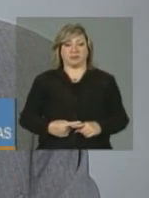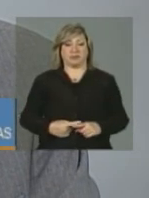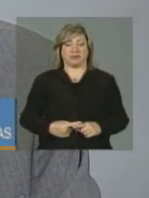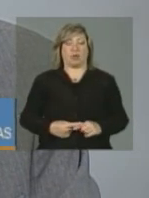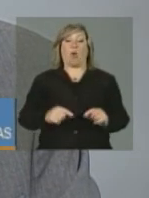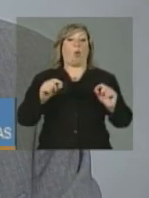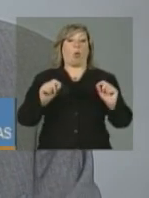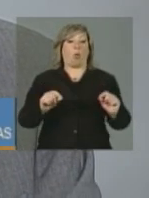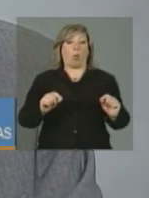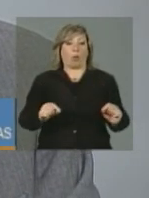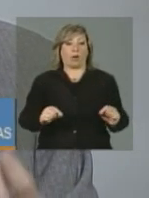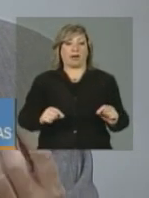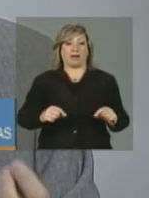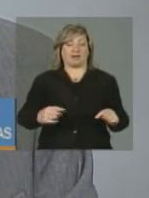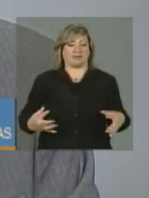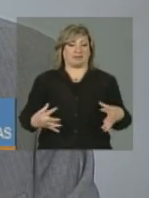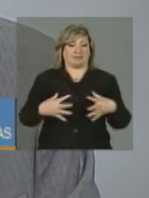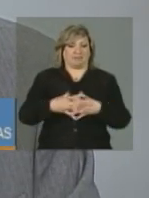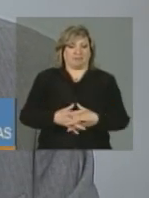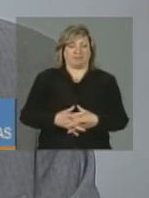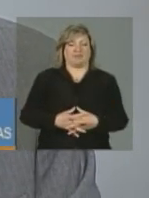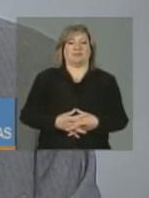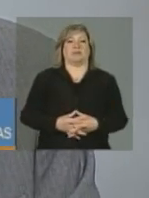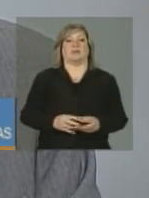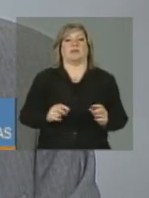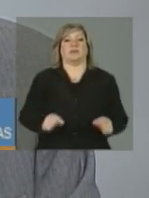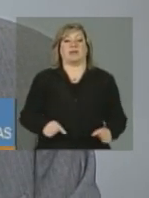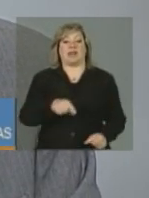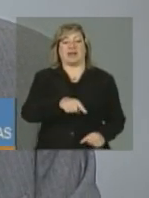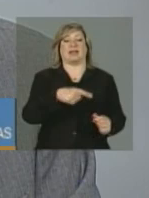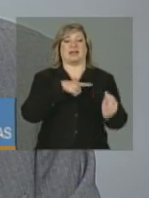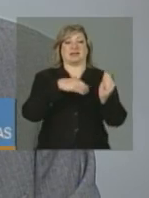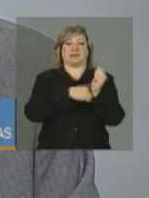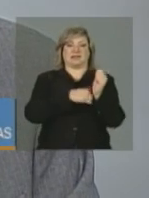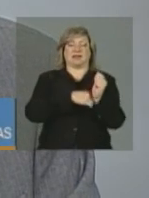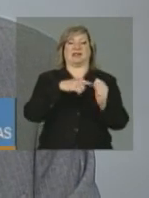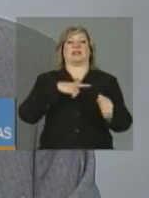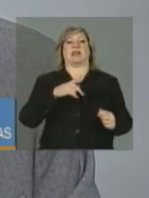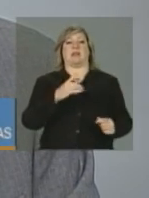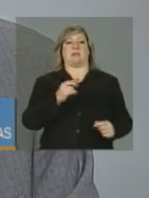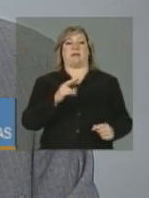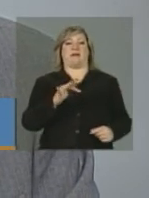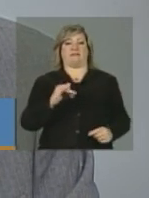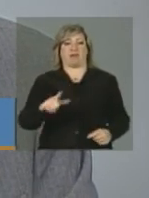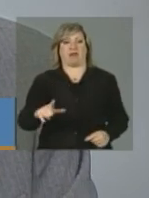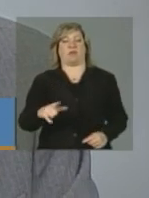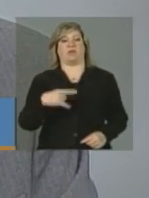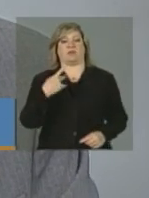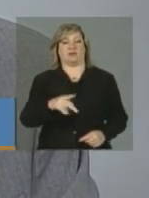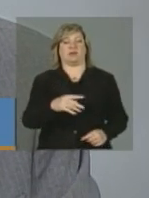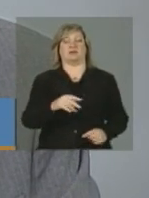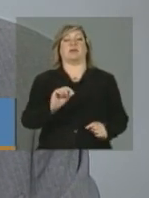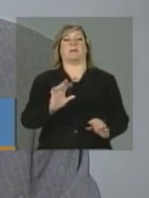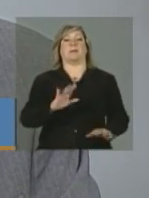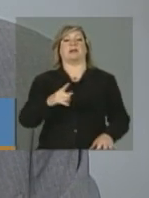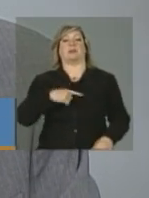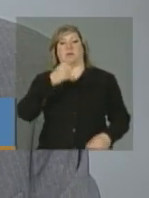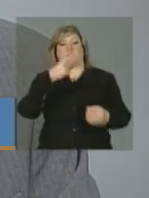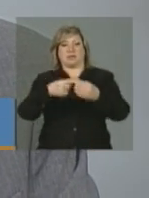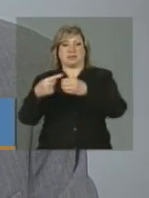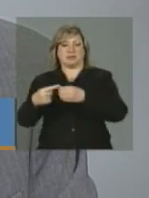o que impede é dele ter senha, perfil de acesso aos sistemas e mais de um município. Hoje, a carga